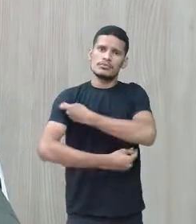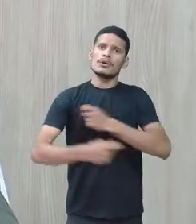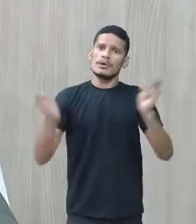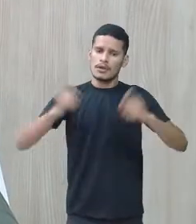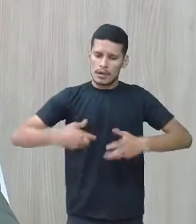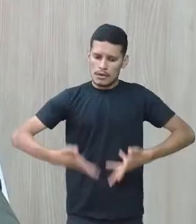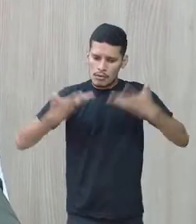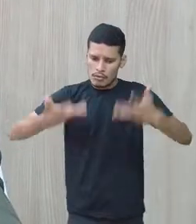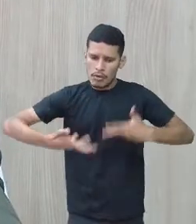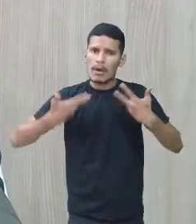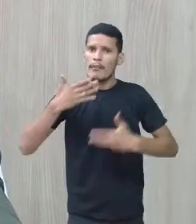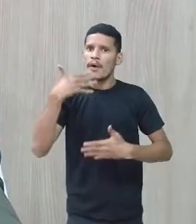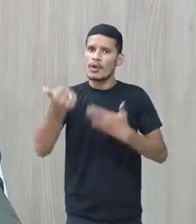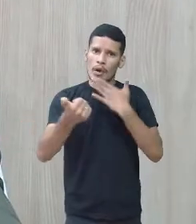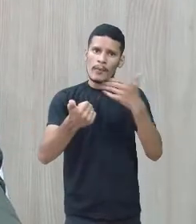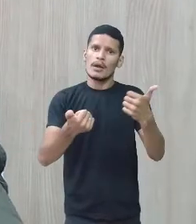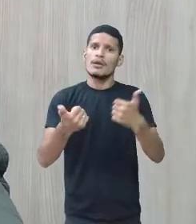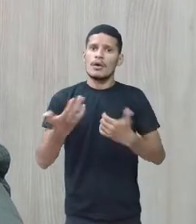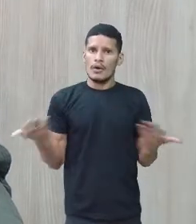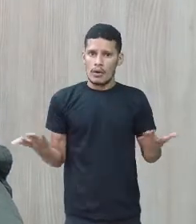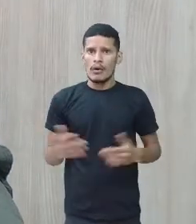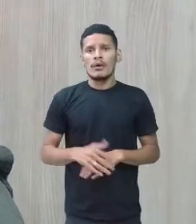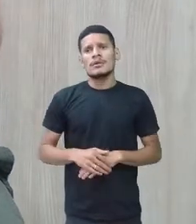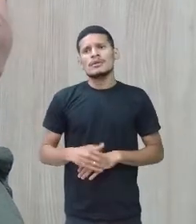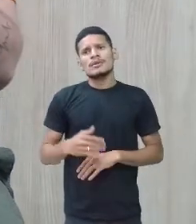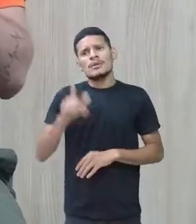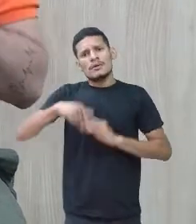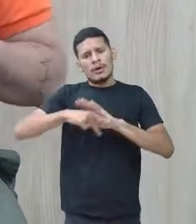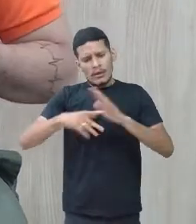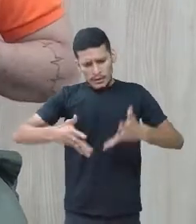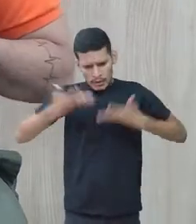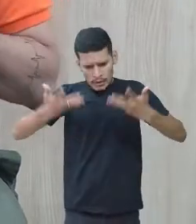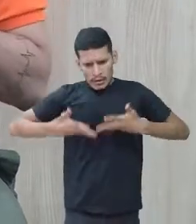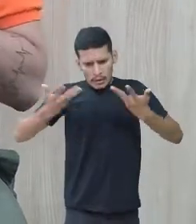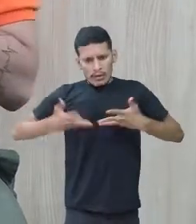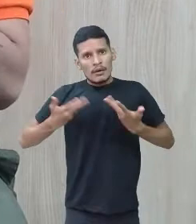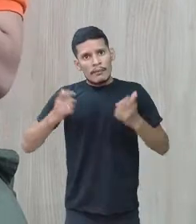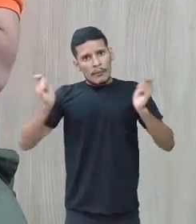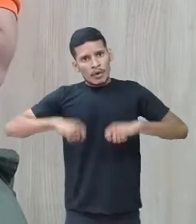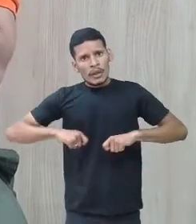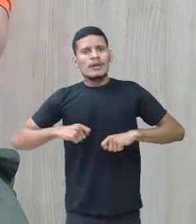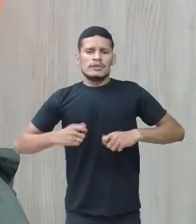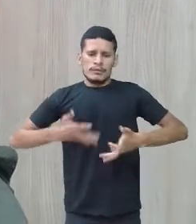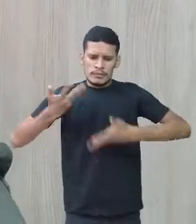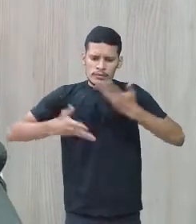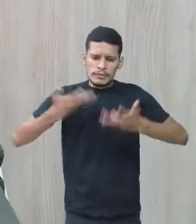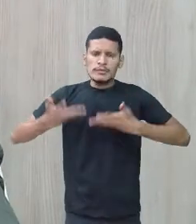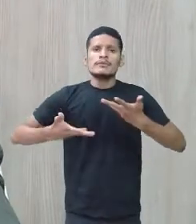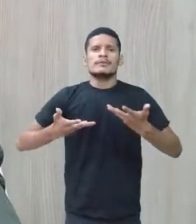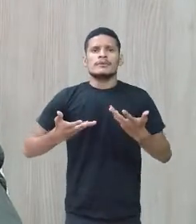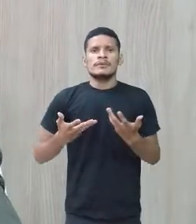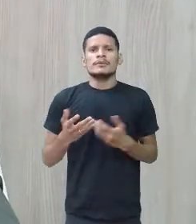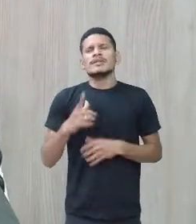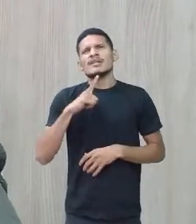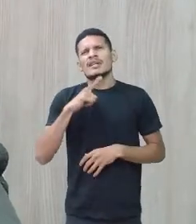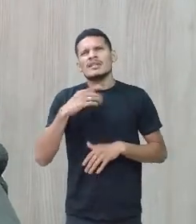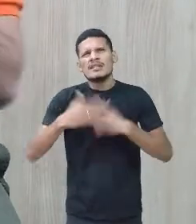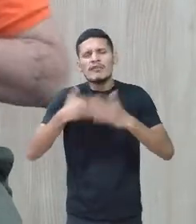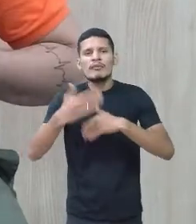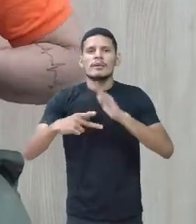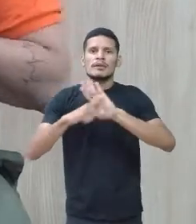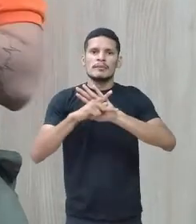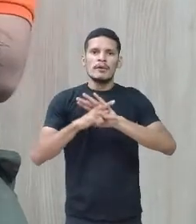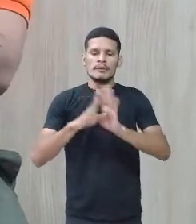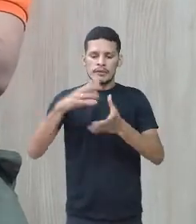a sua... como é que eu posso... A sua potência mesmo, a sua como é o nome? O desenvolvimento,